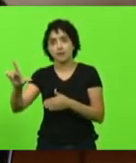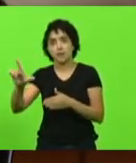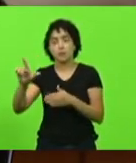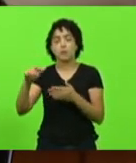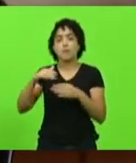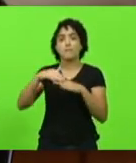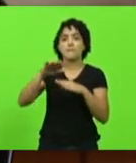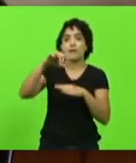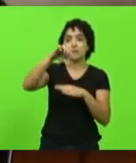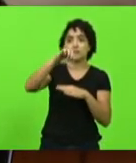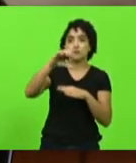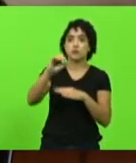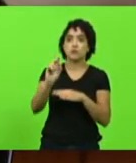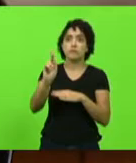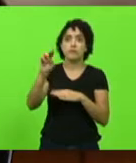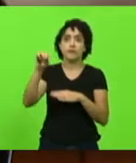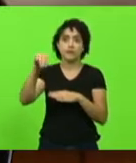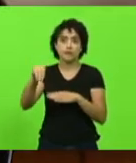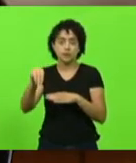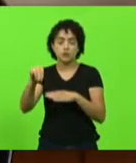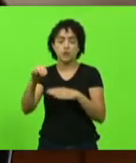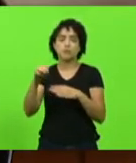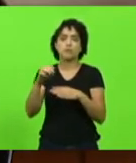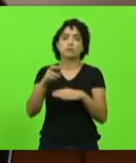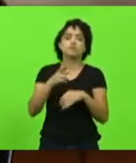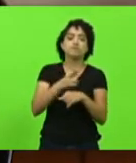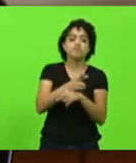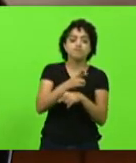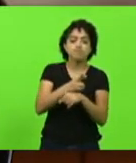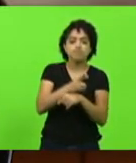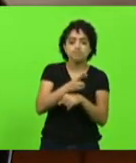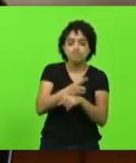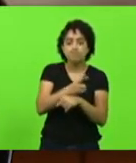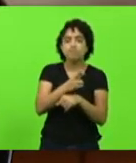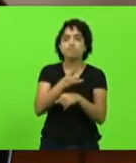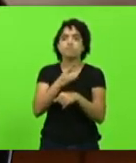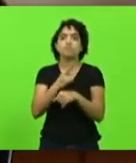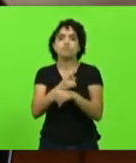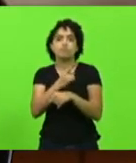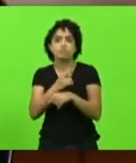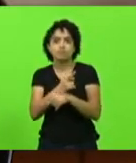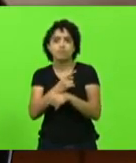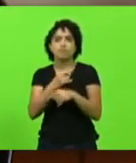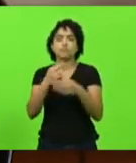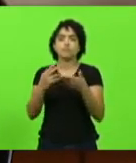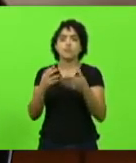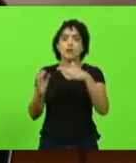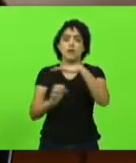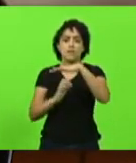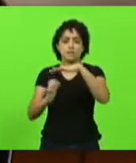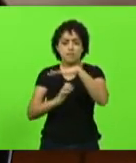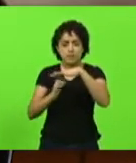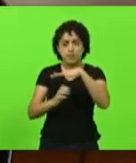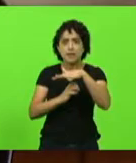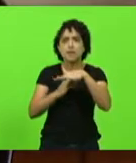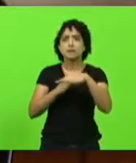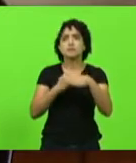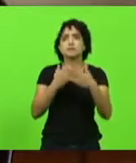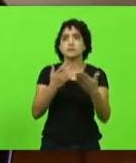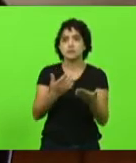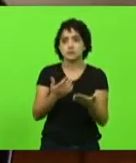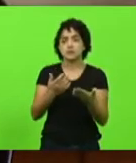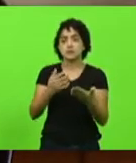90 quilômetros. E Rio do Sul, a Metal Mecânica, Pamplona, que é uma empresa muito grande, uma das